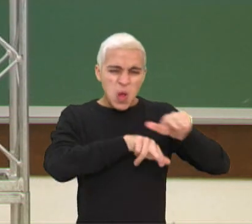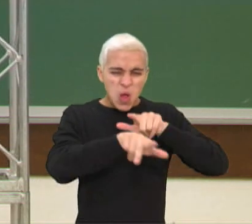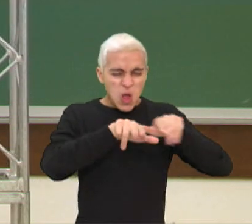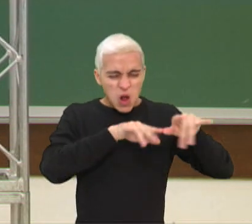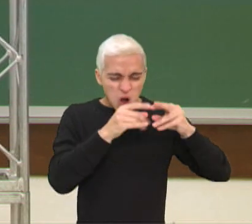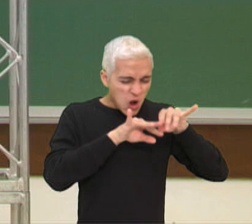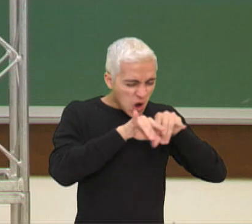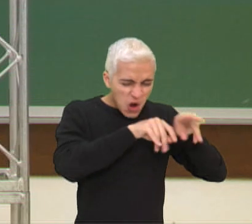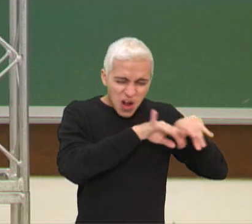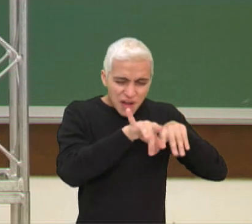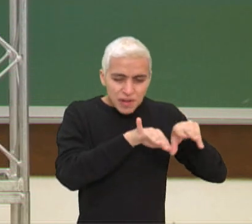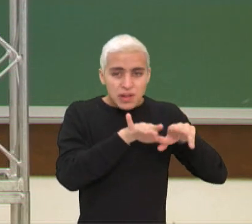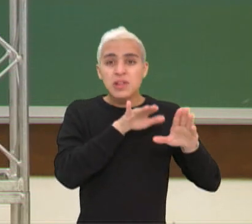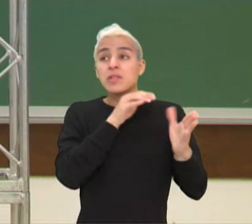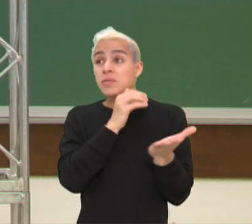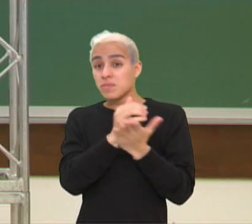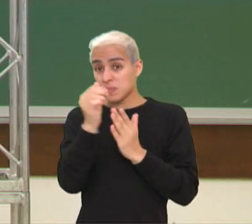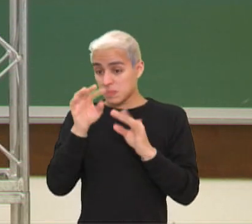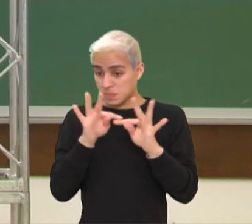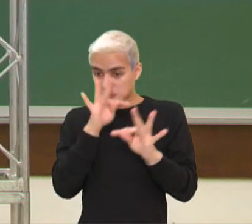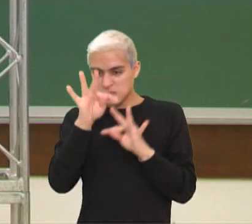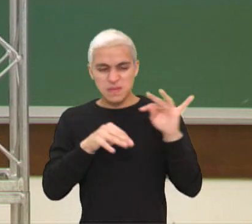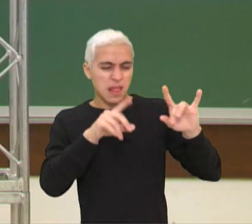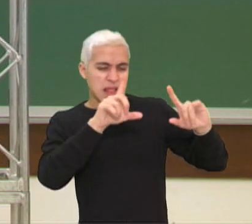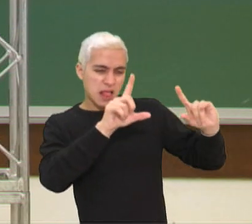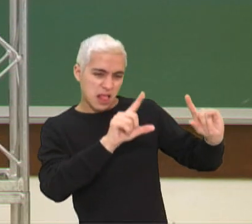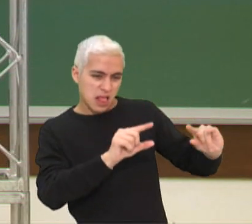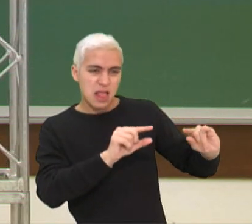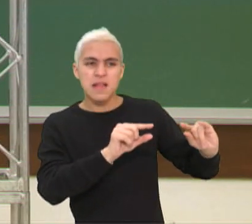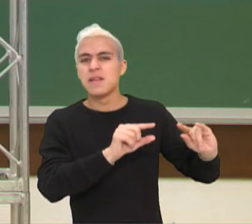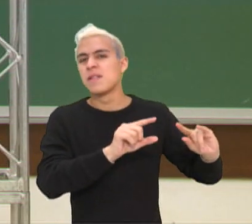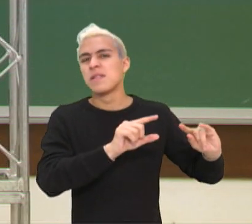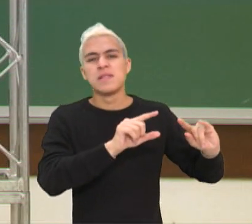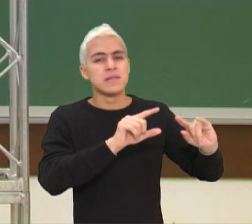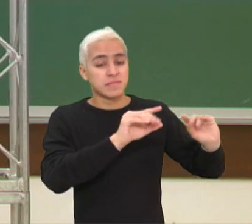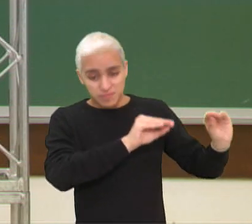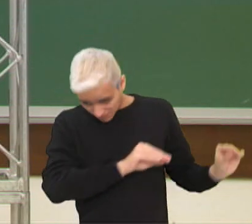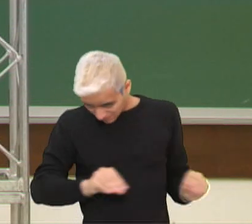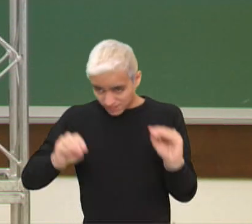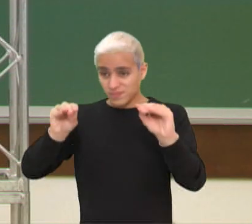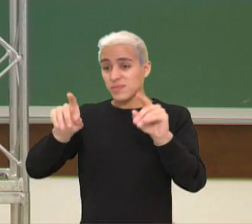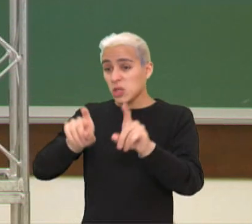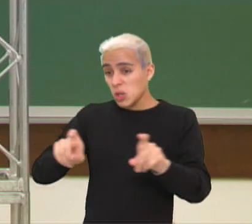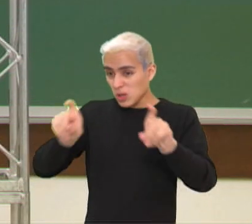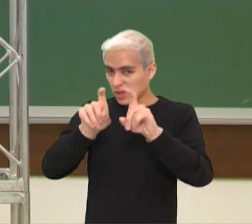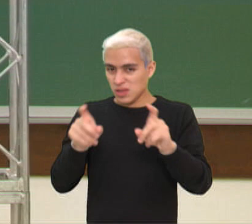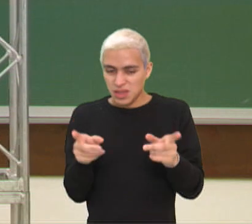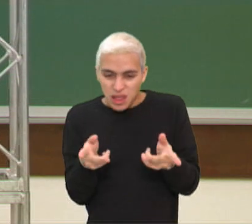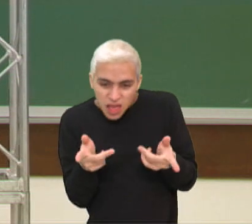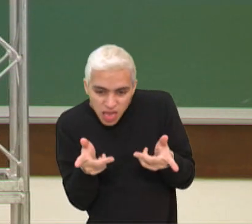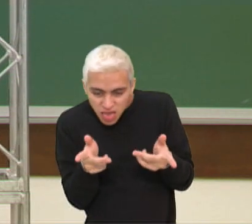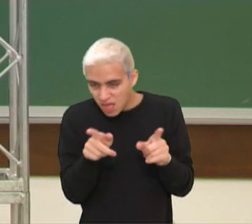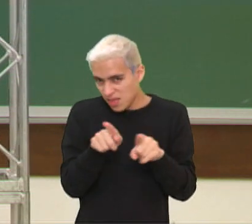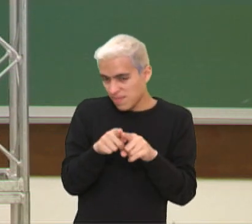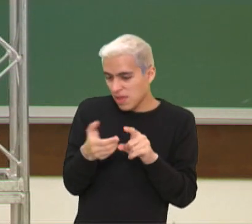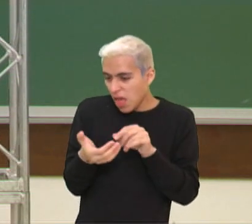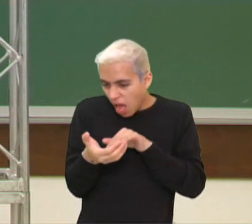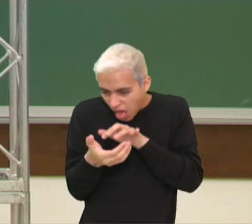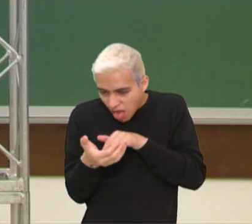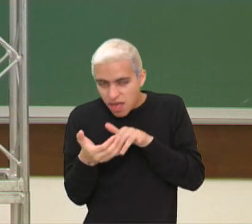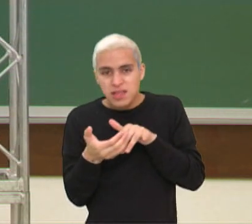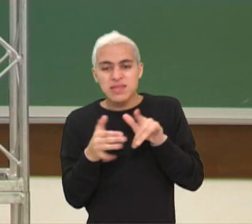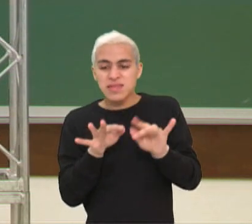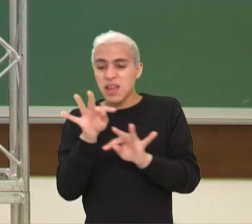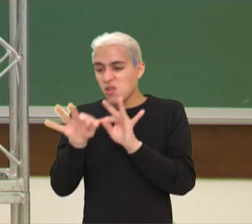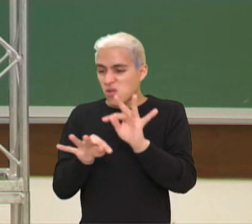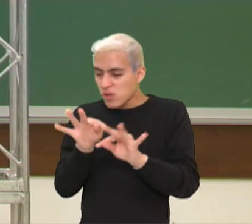da tecnologia, né, os jogos de tabuleiro foram migrando lá no computador, jogos de celulares, né? Então, a tecnologia começou a entrar e os